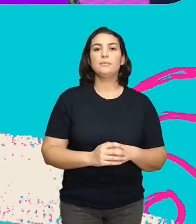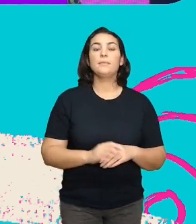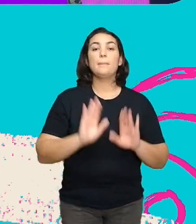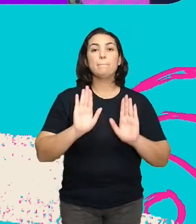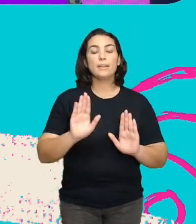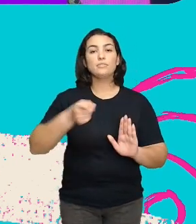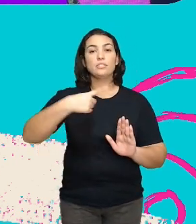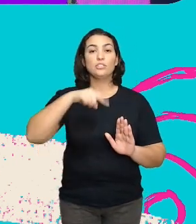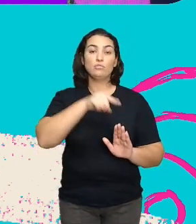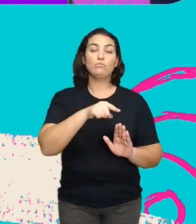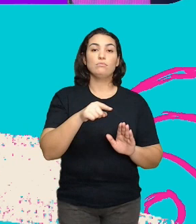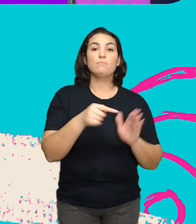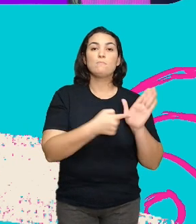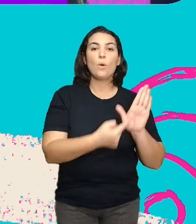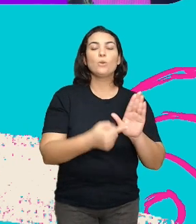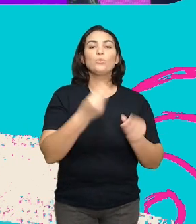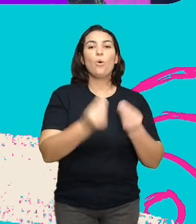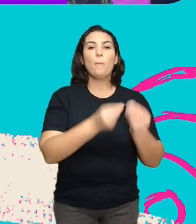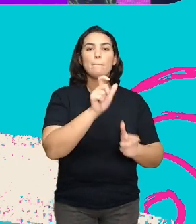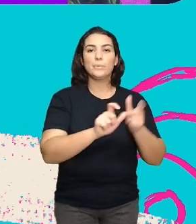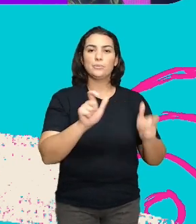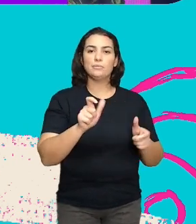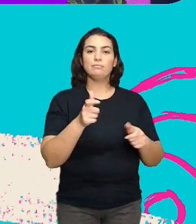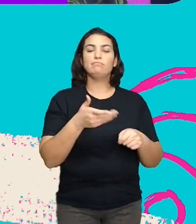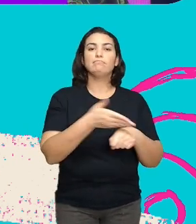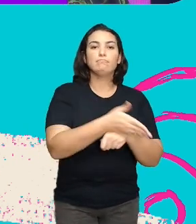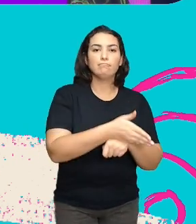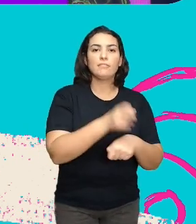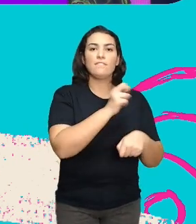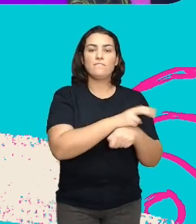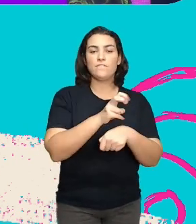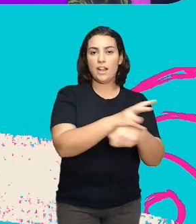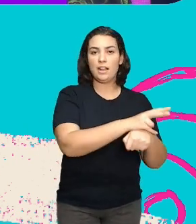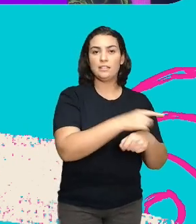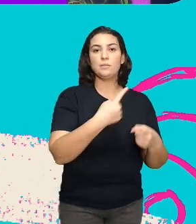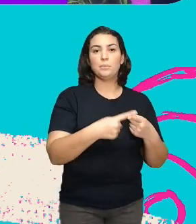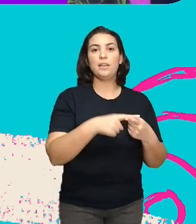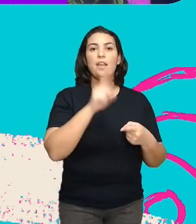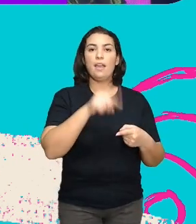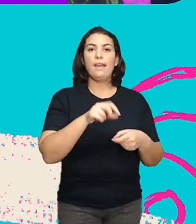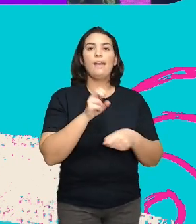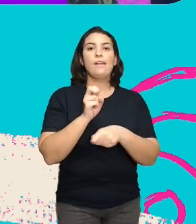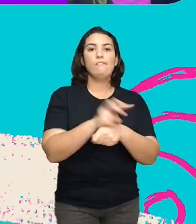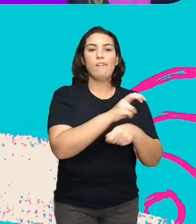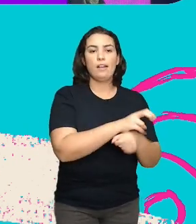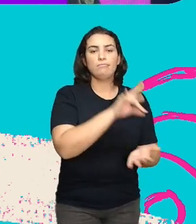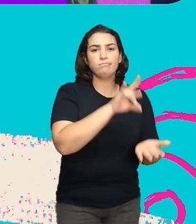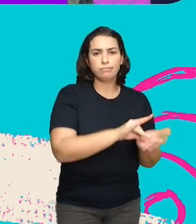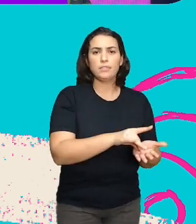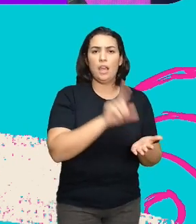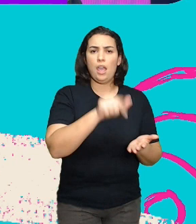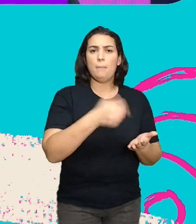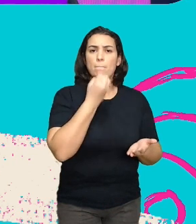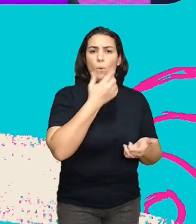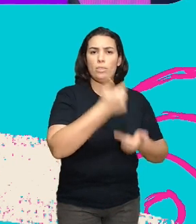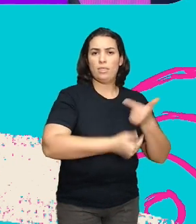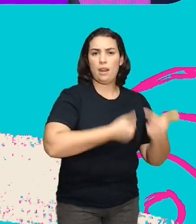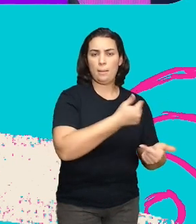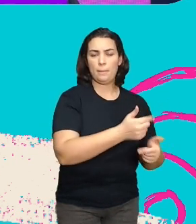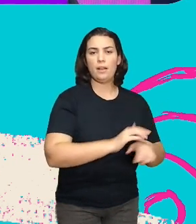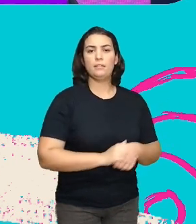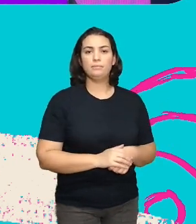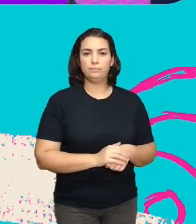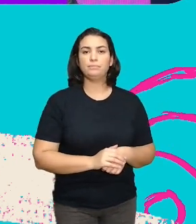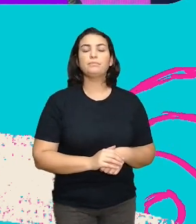essas quase 7.000 vagas, que são vagas qualificadas, né? São bons empregos. E aí a gente, em